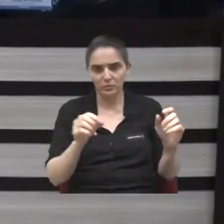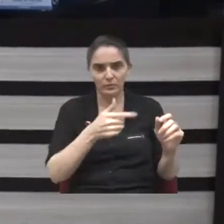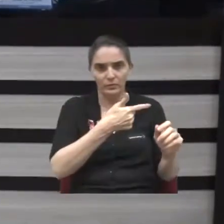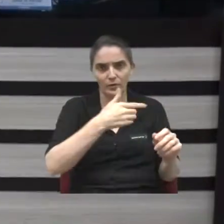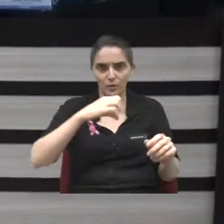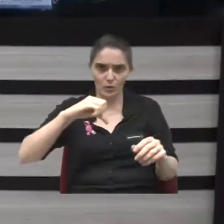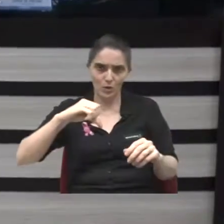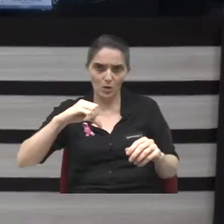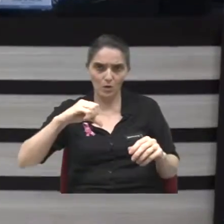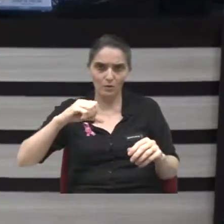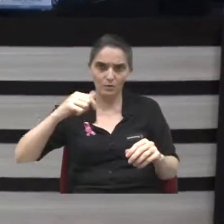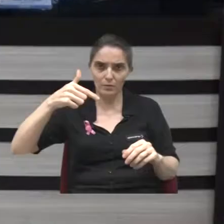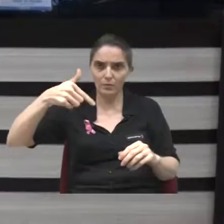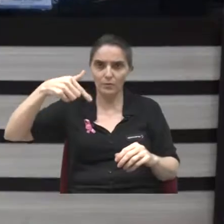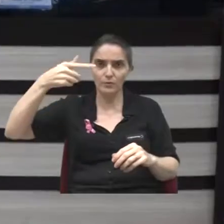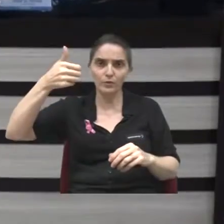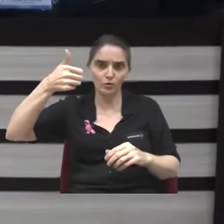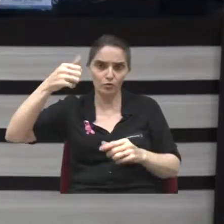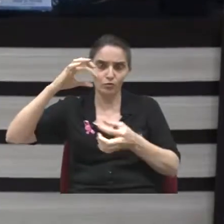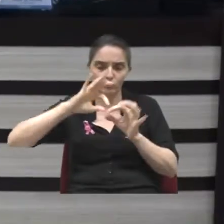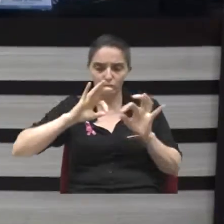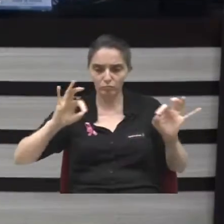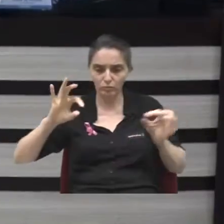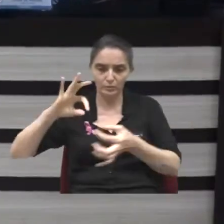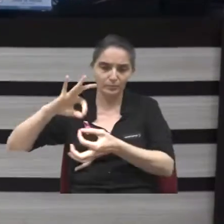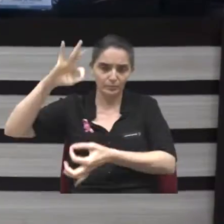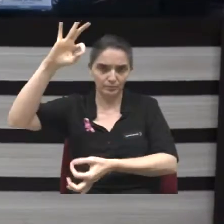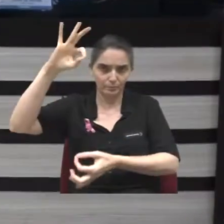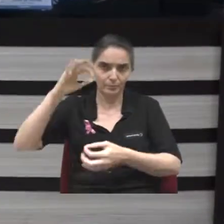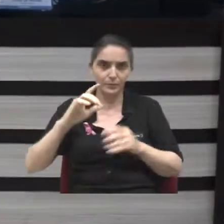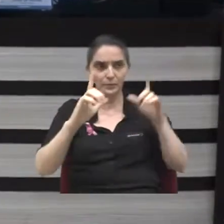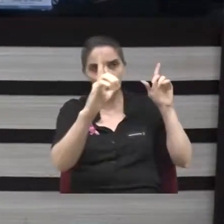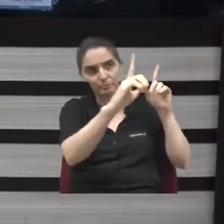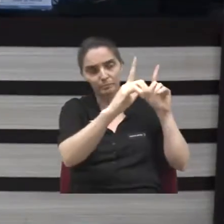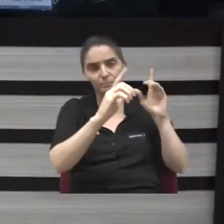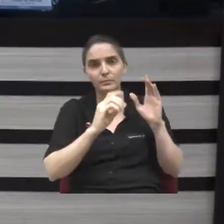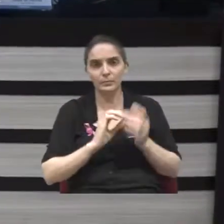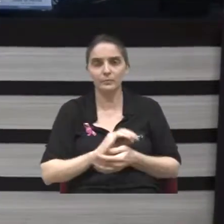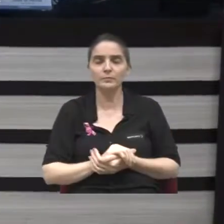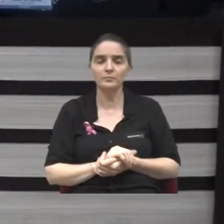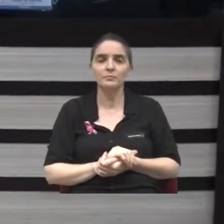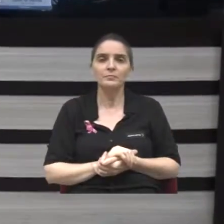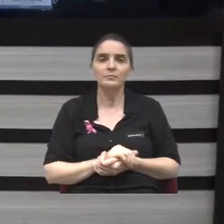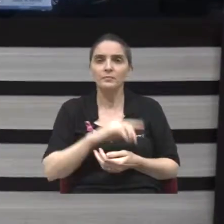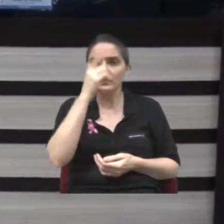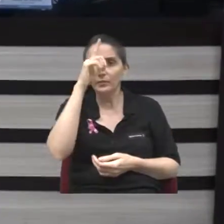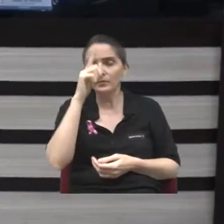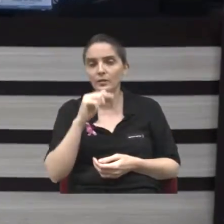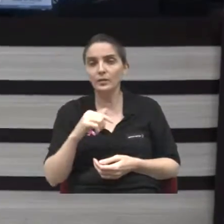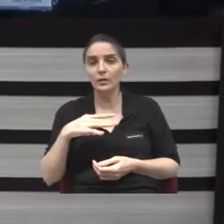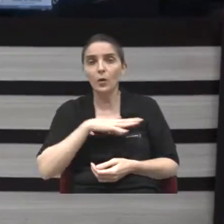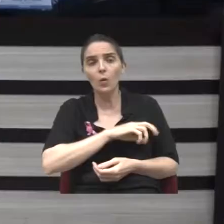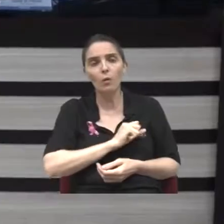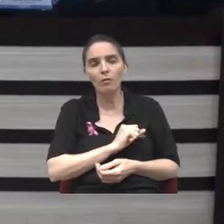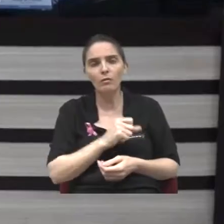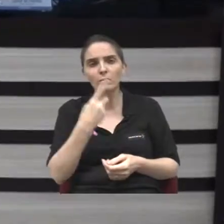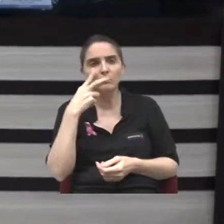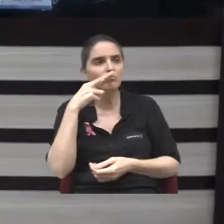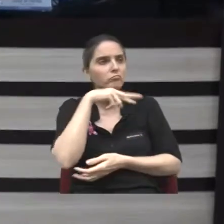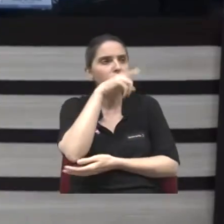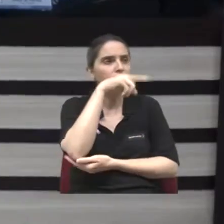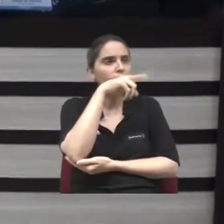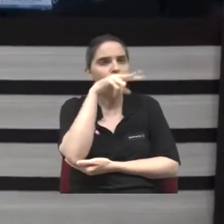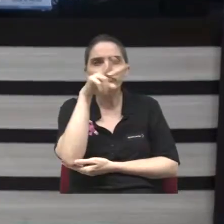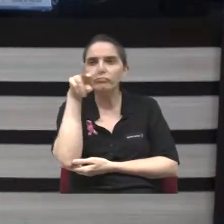por 21,5, e eu que gosto de ficar bem atento, quando vou em qualquer lugar, gosto de contar quantas mesas